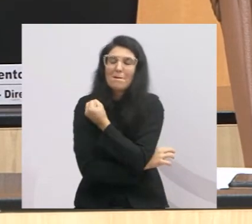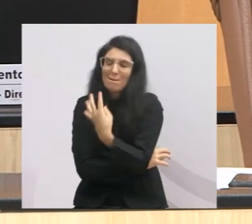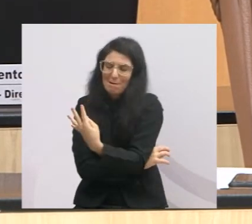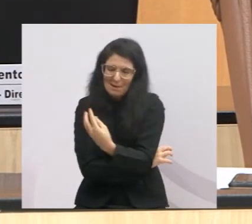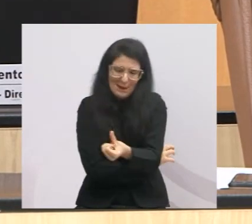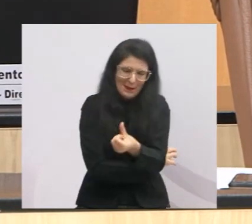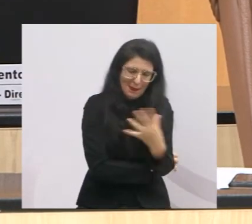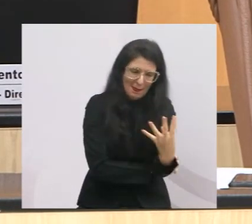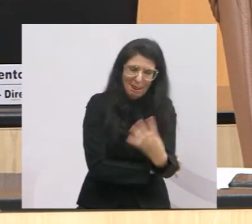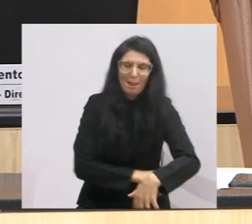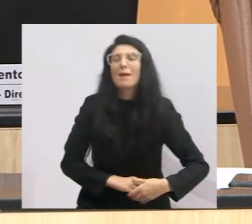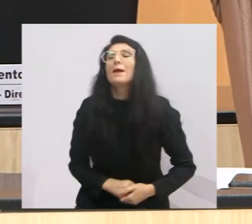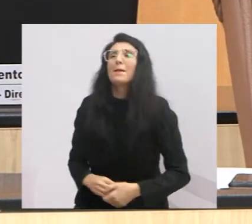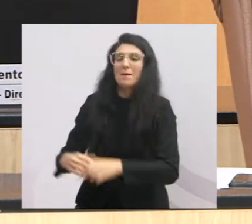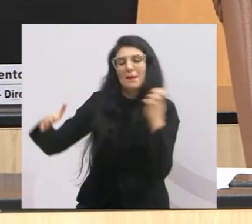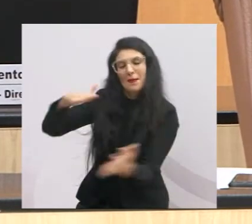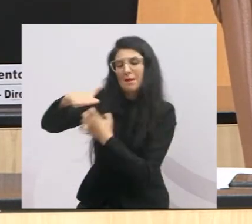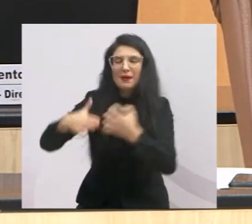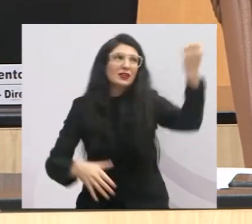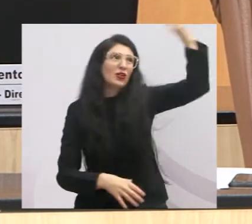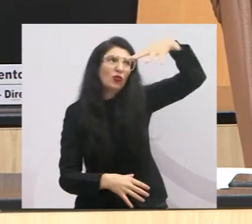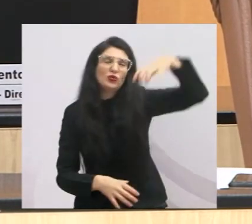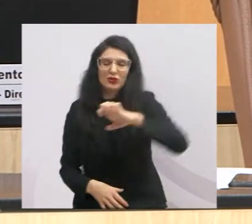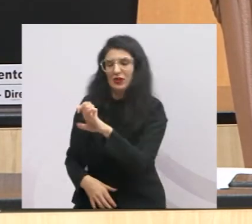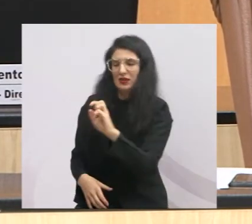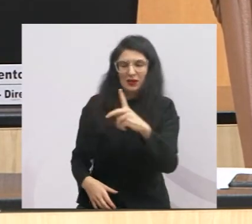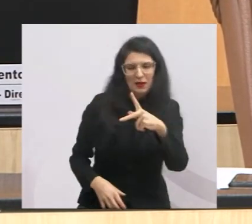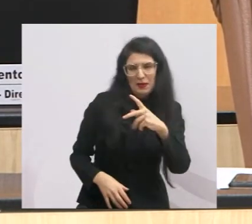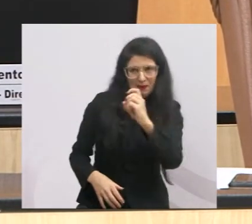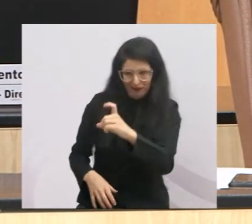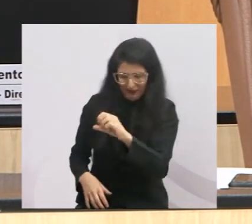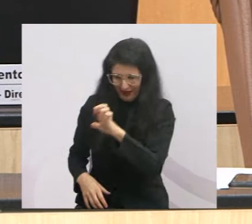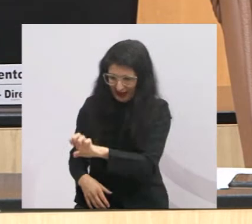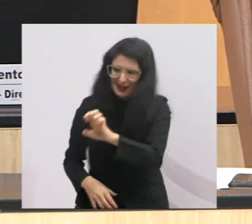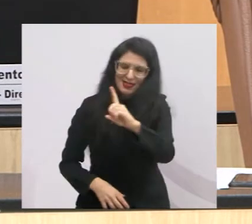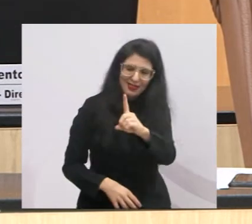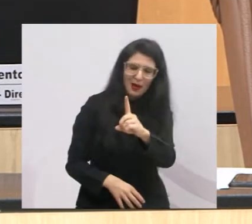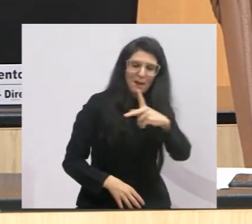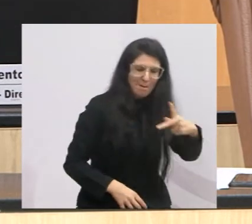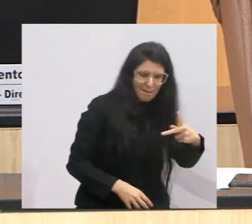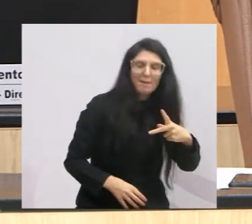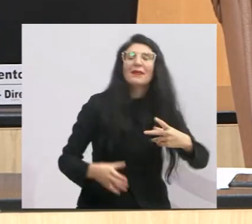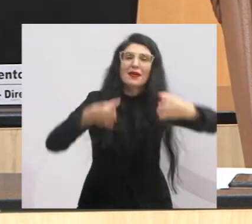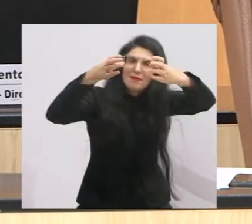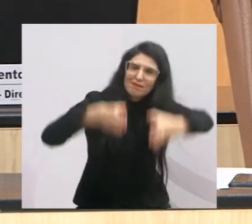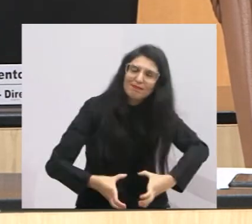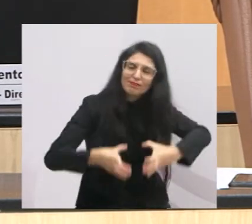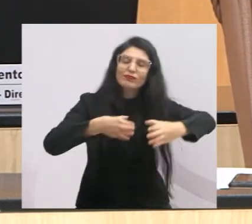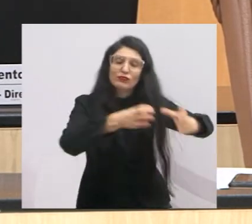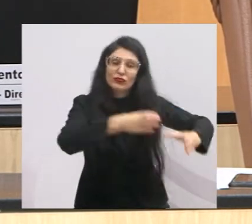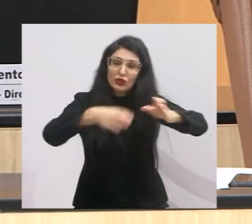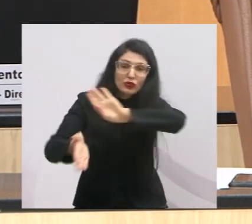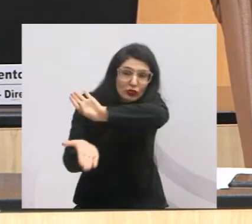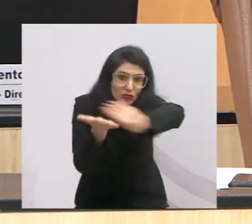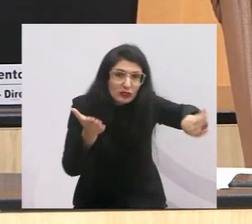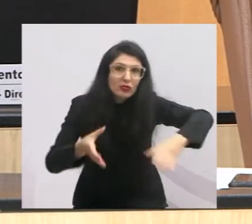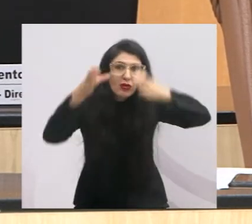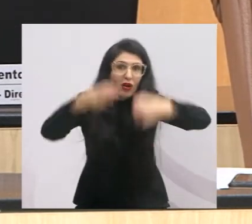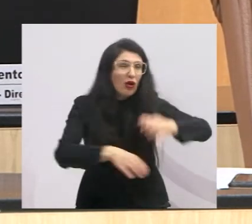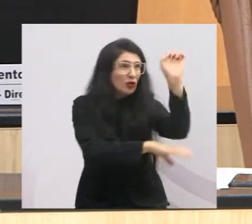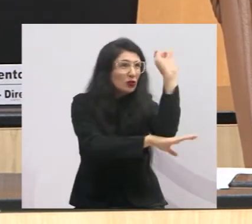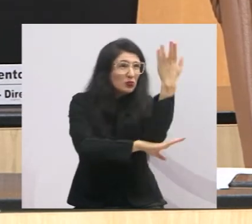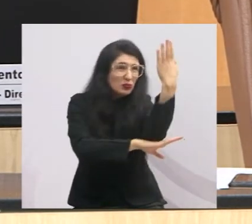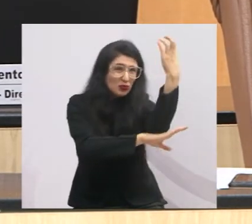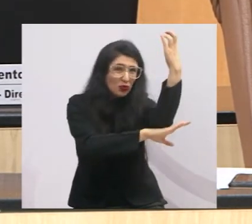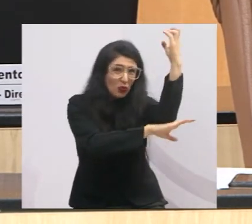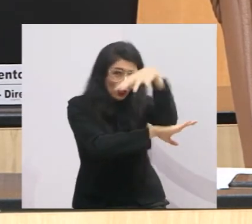porque eles alcançarão misericórdia. Bem-aventurados e felizes os puros de coração, porque